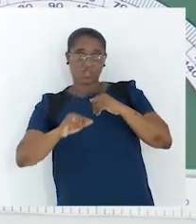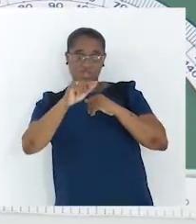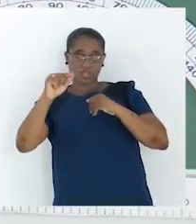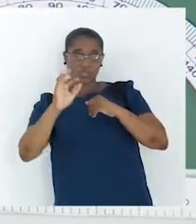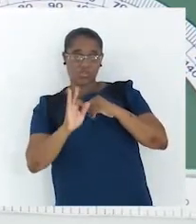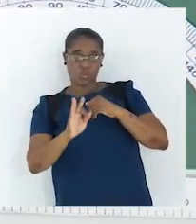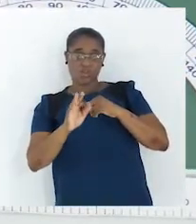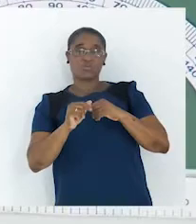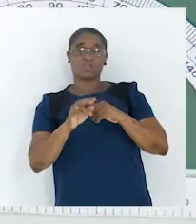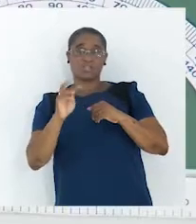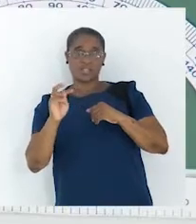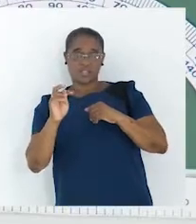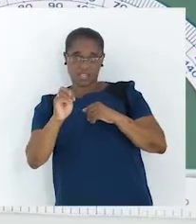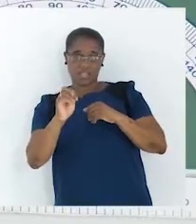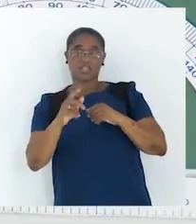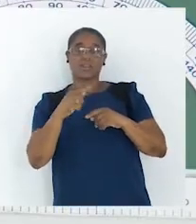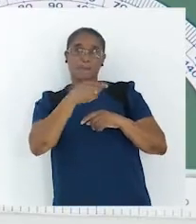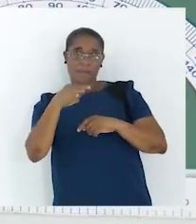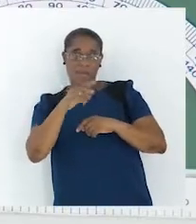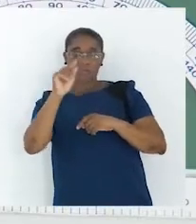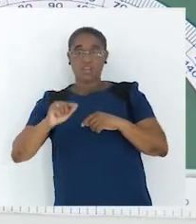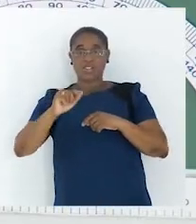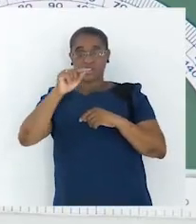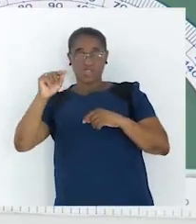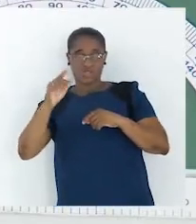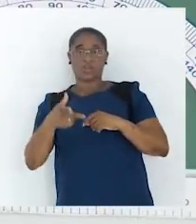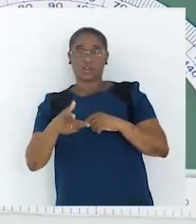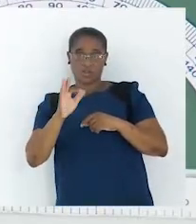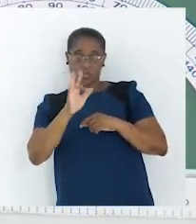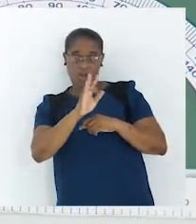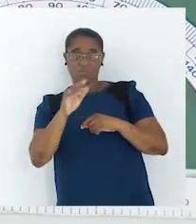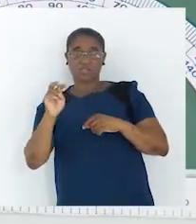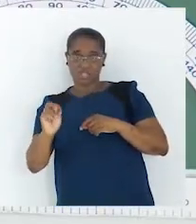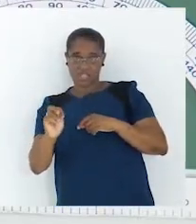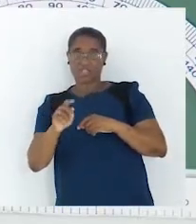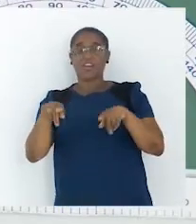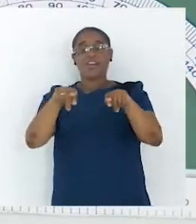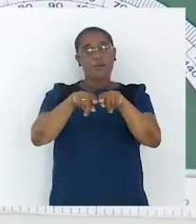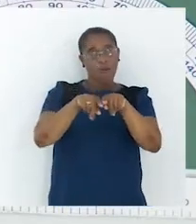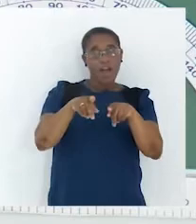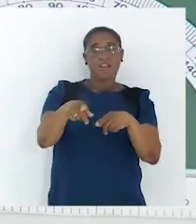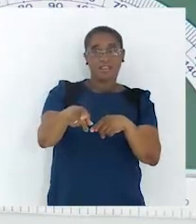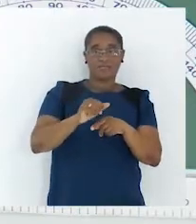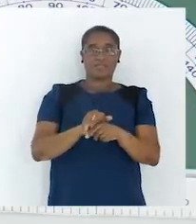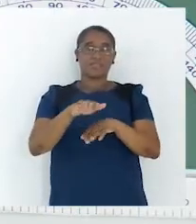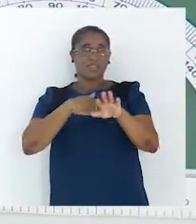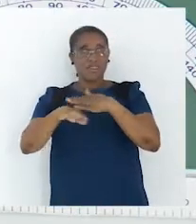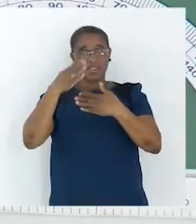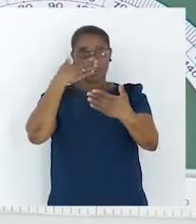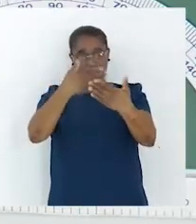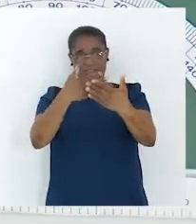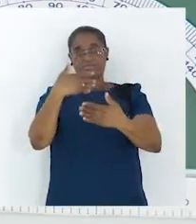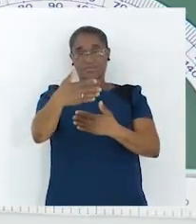24 de 3 - 124 depois igual vamos fazer a